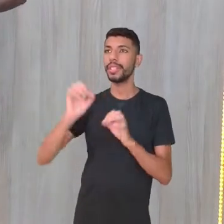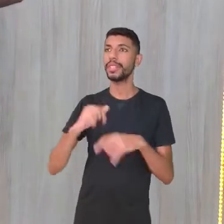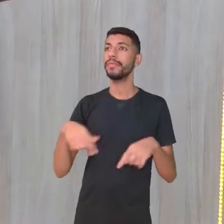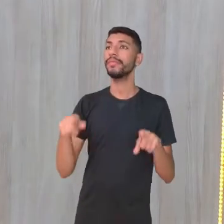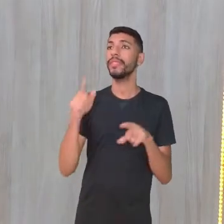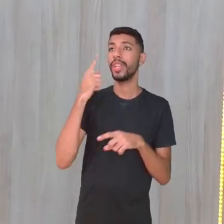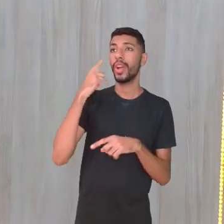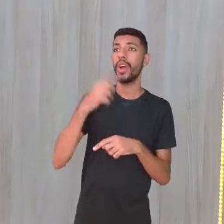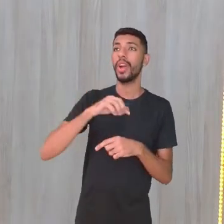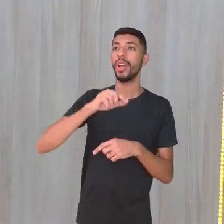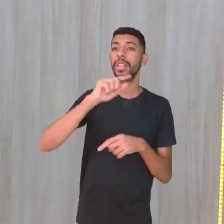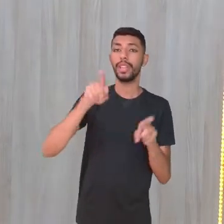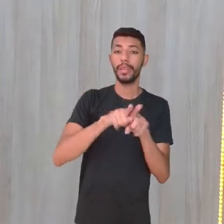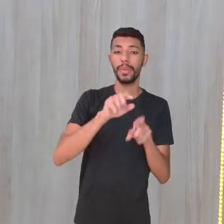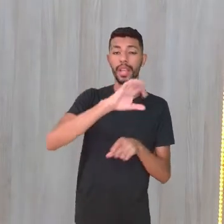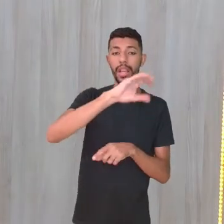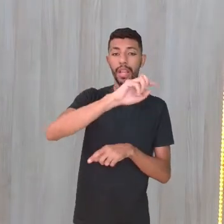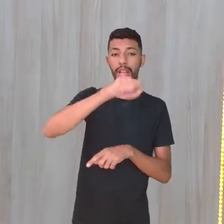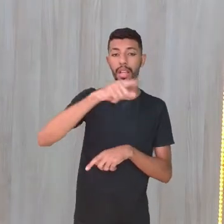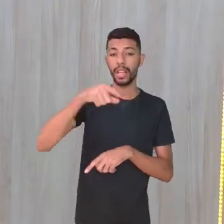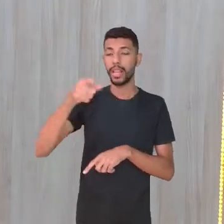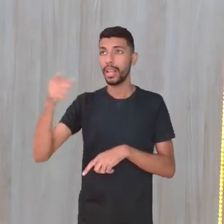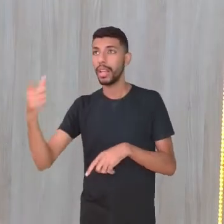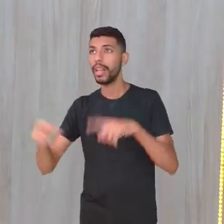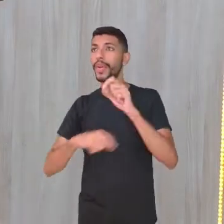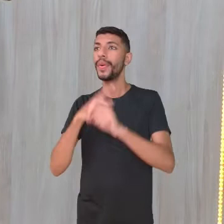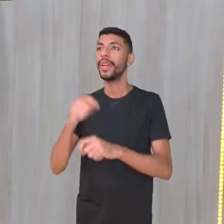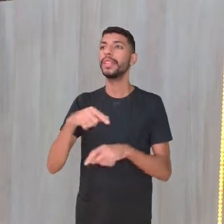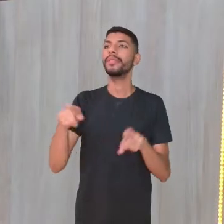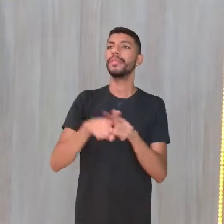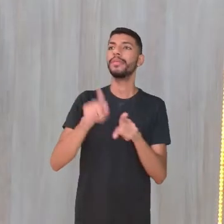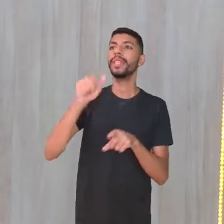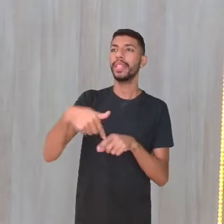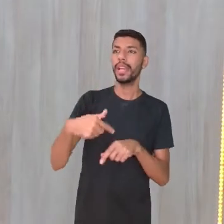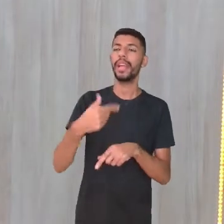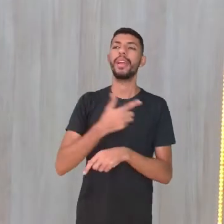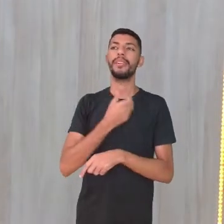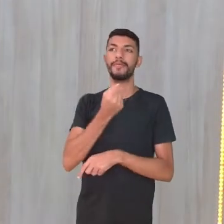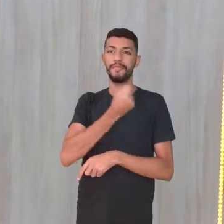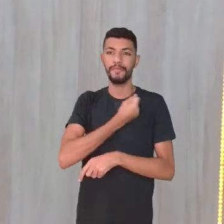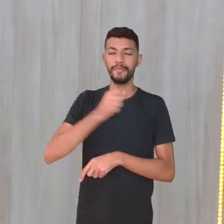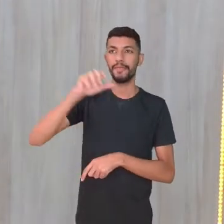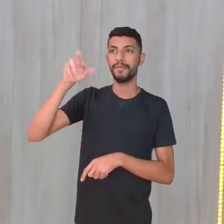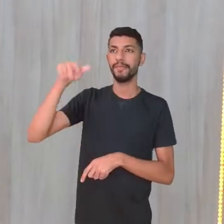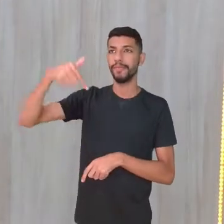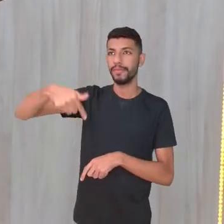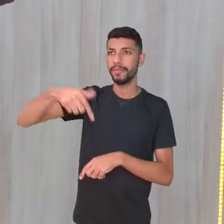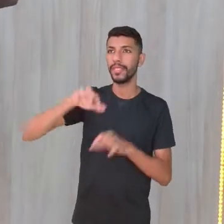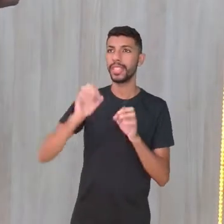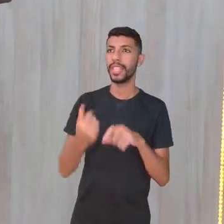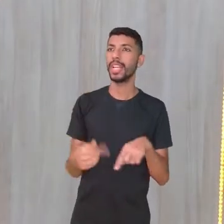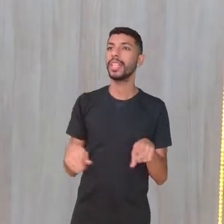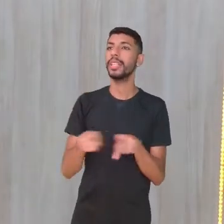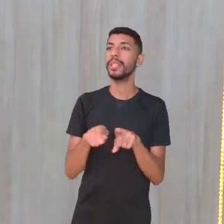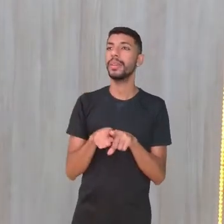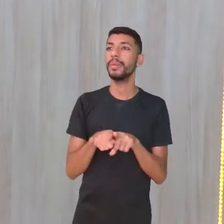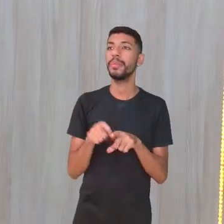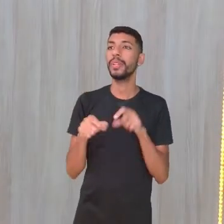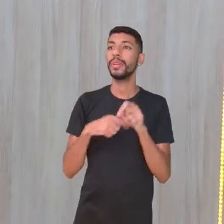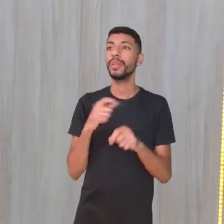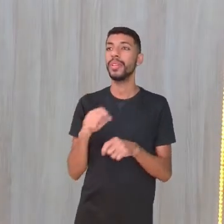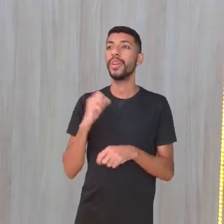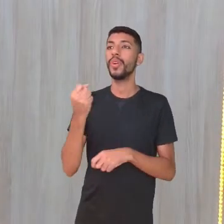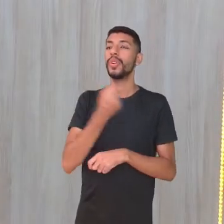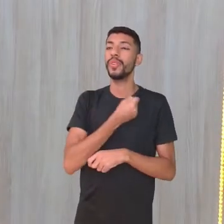racional. E vimos que os decimais finitos também são números racionais. Ou seja, o